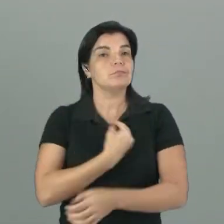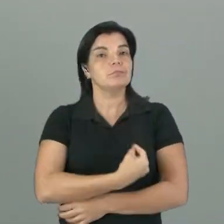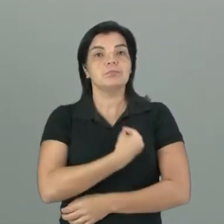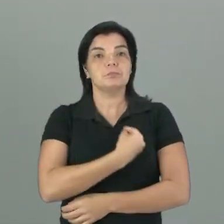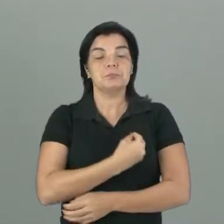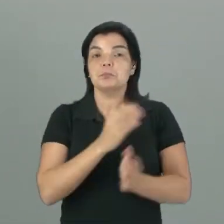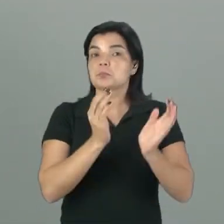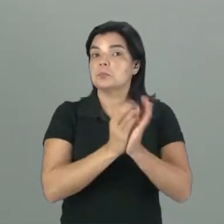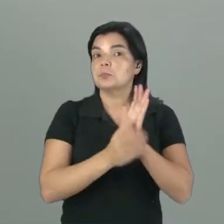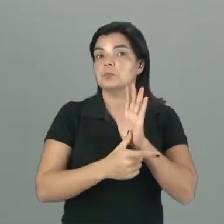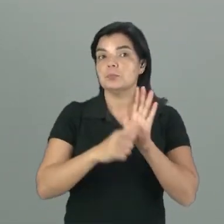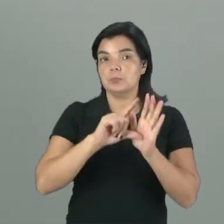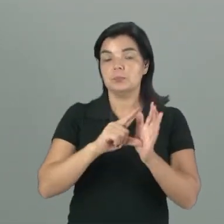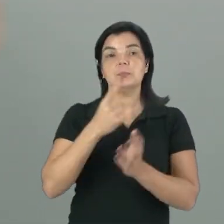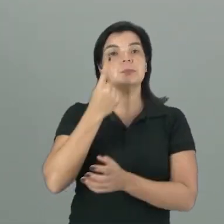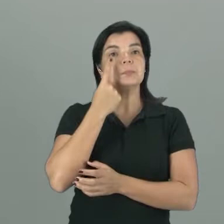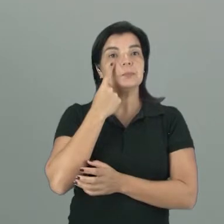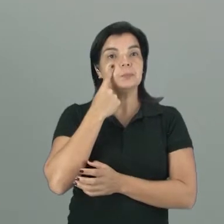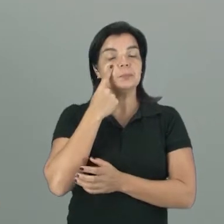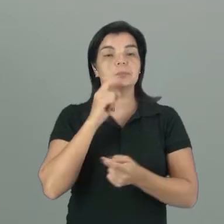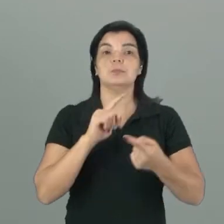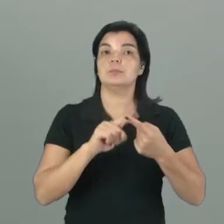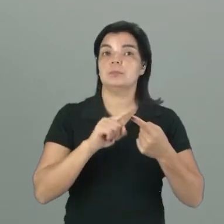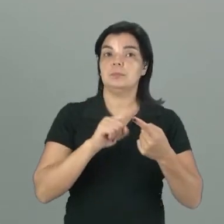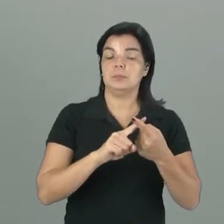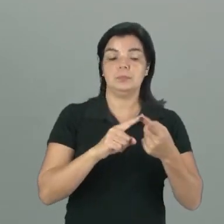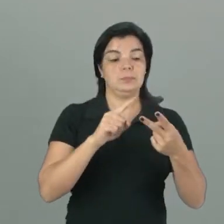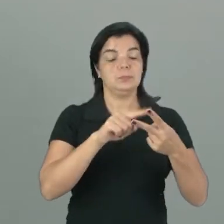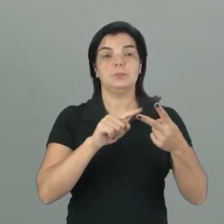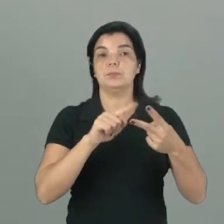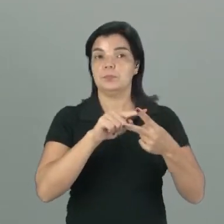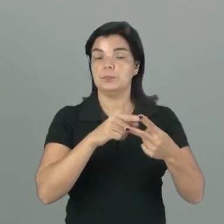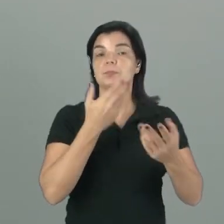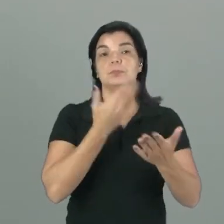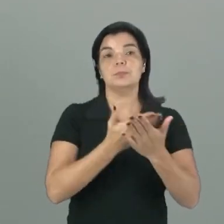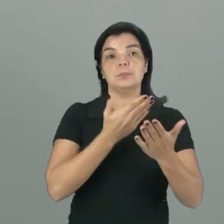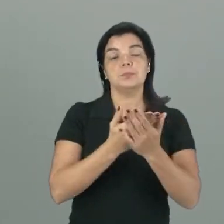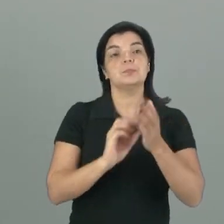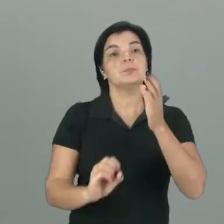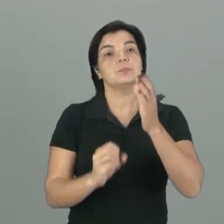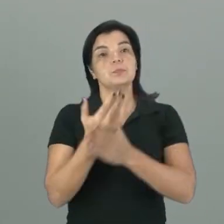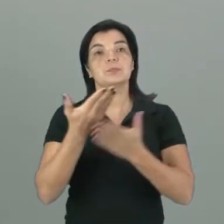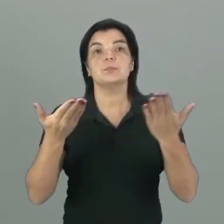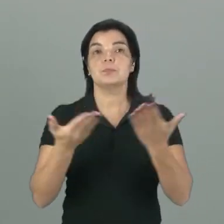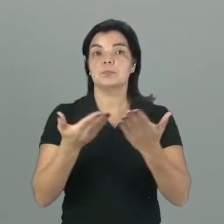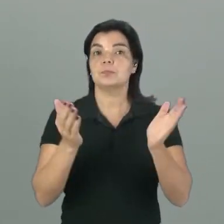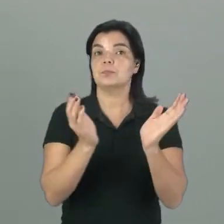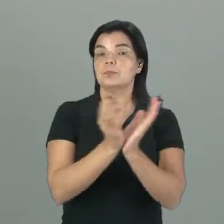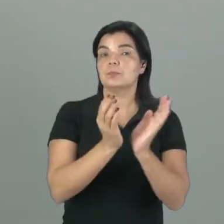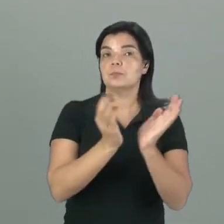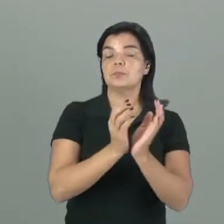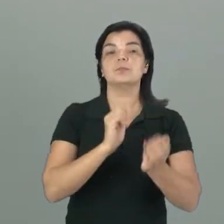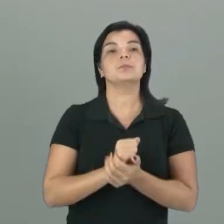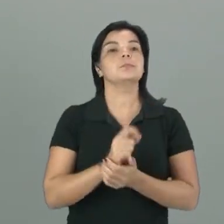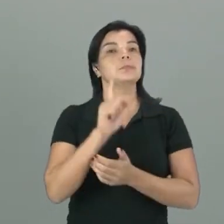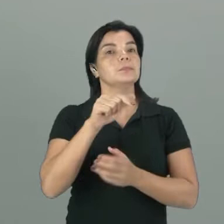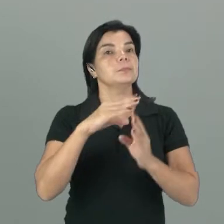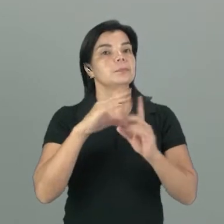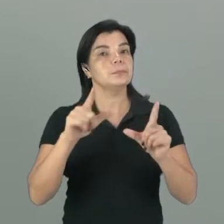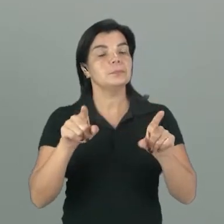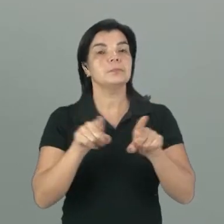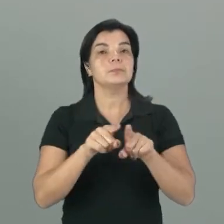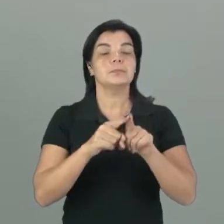nenhum grupo anterior que a gente viu, nem em briófita, nem em pteridófita, só surge agora a partir desse grupo. E é claro que vale a